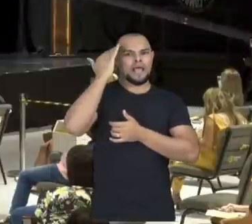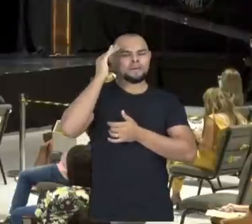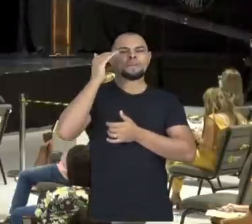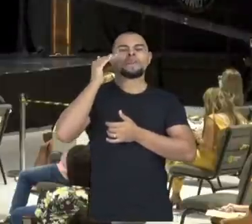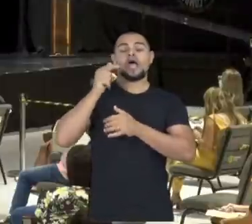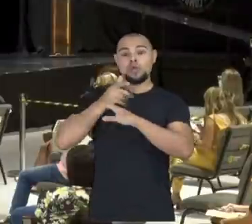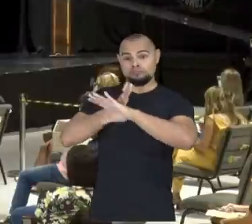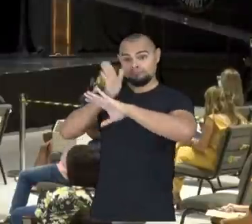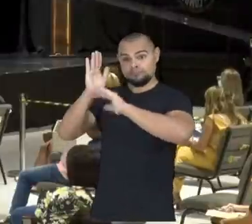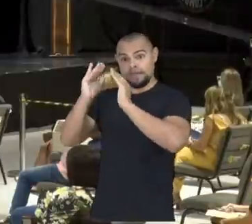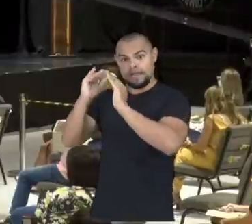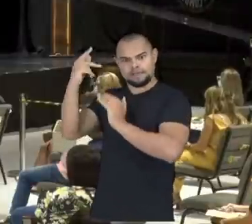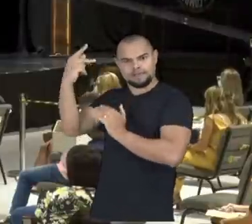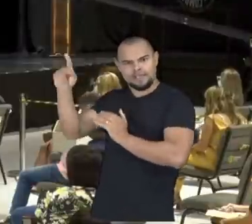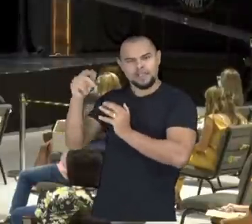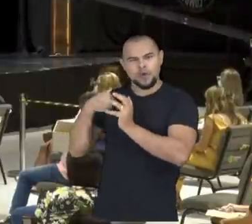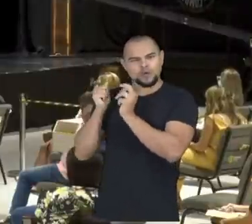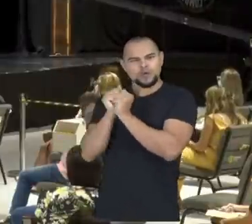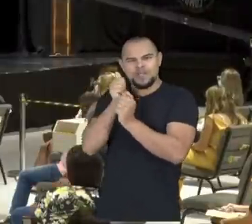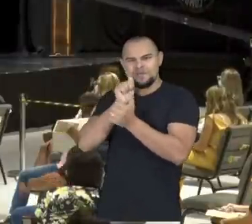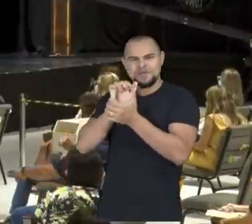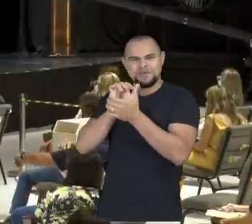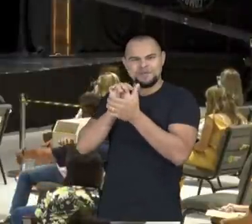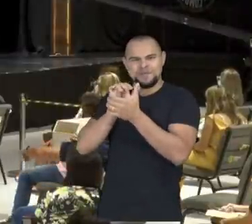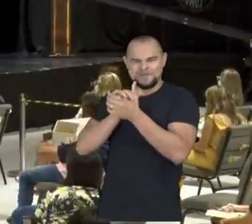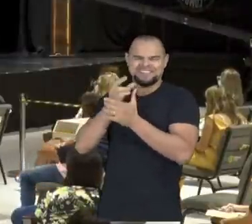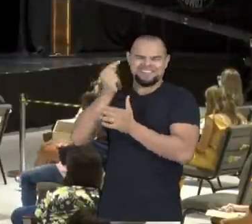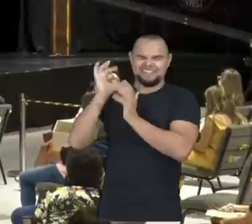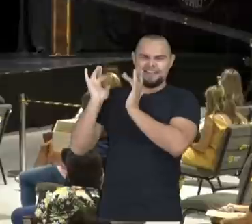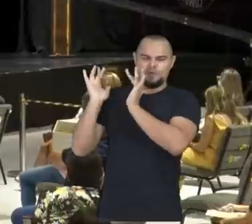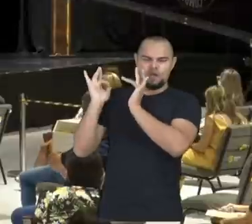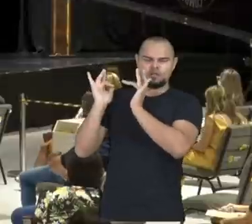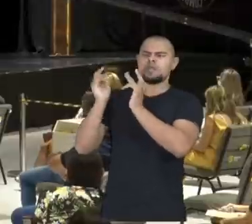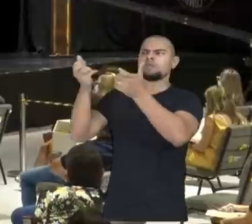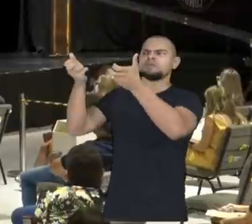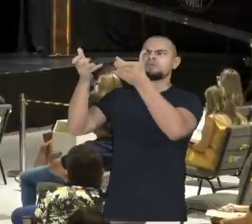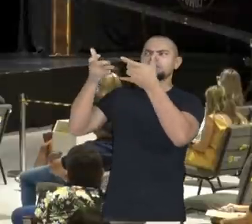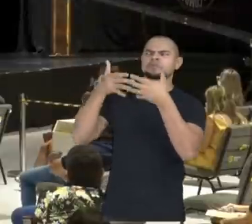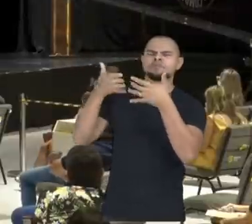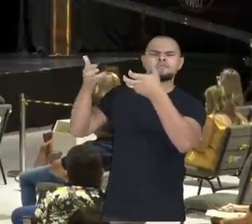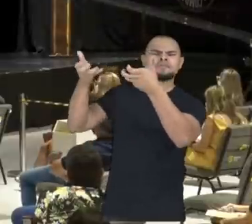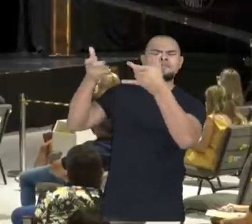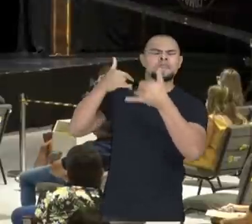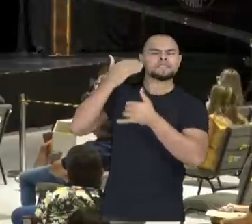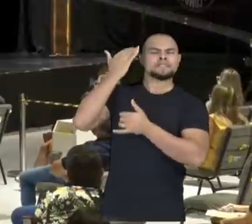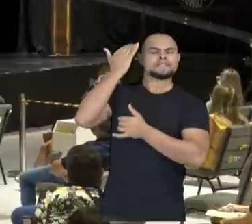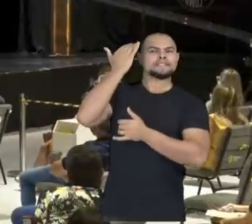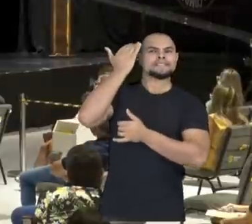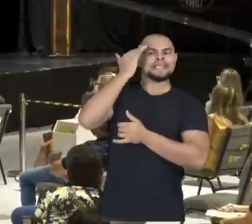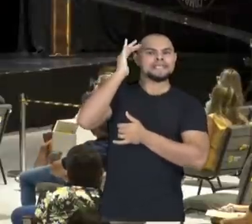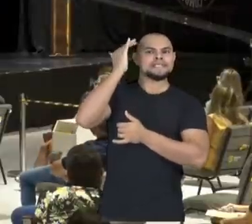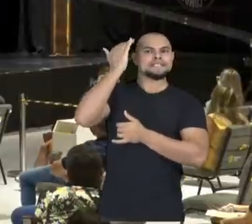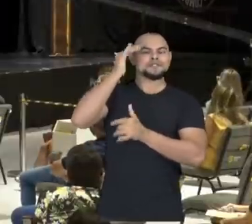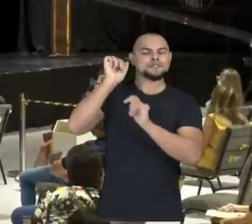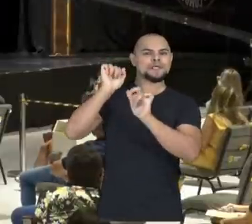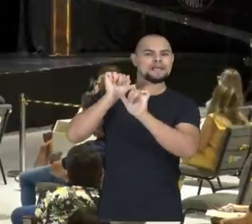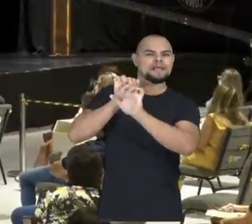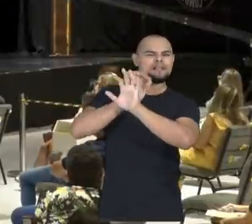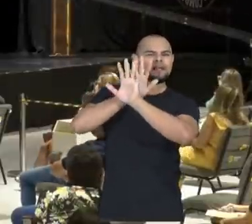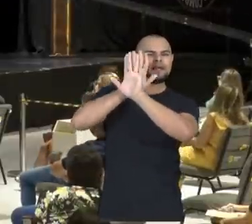casa dele, eu e Samara, e ele continuou a falar sobre isso. E aquilo começava a ter clareza e eu começava a